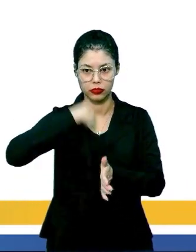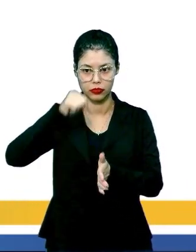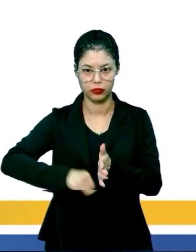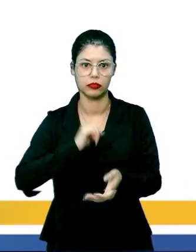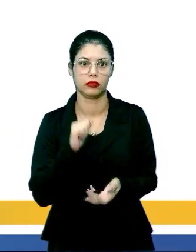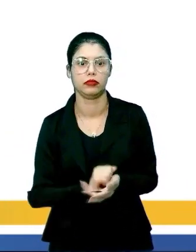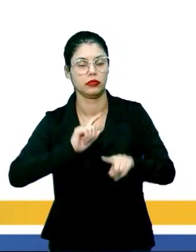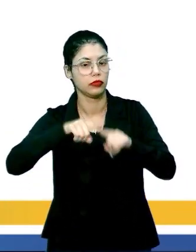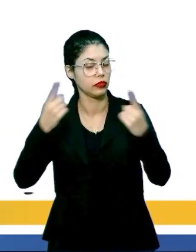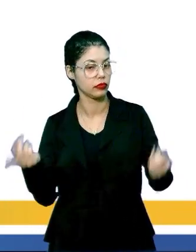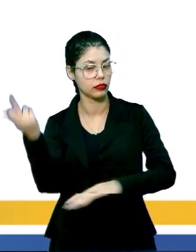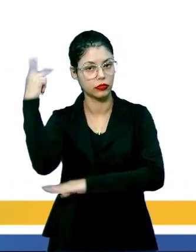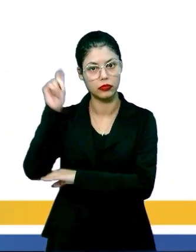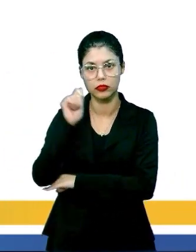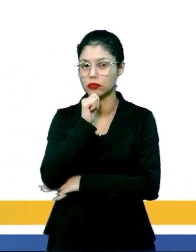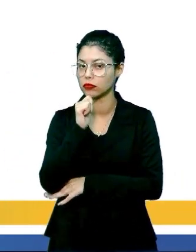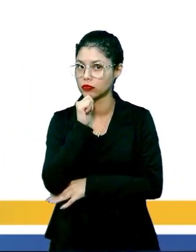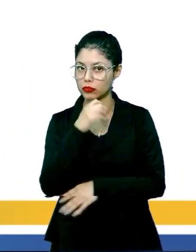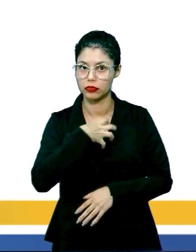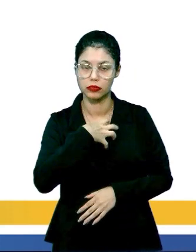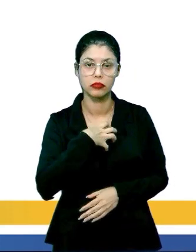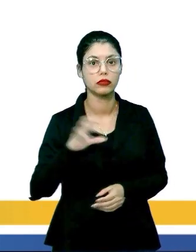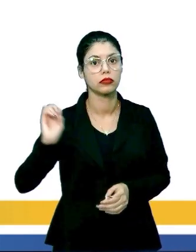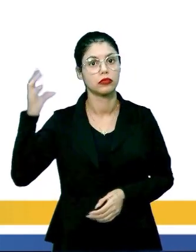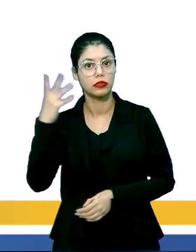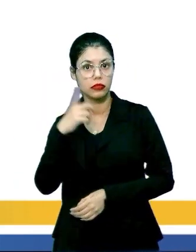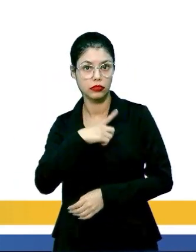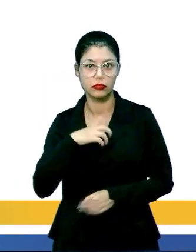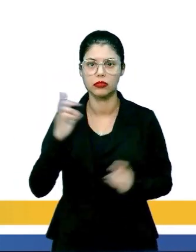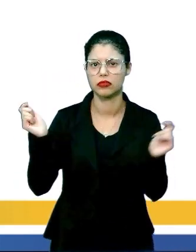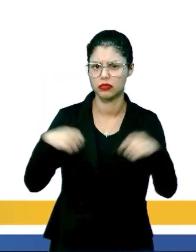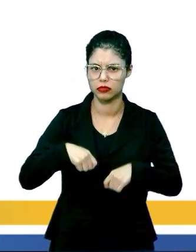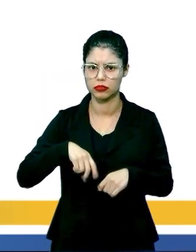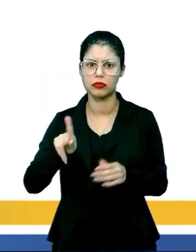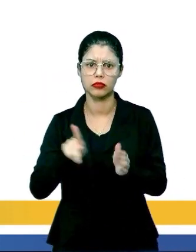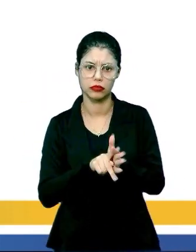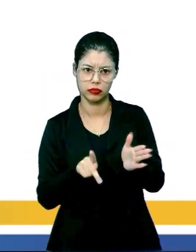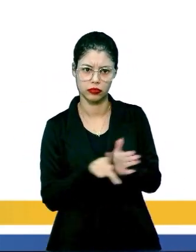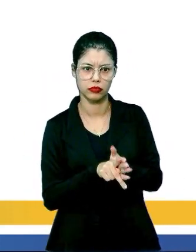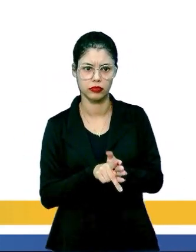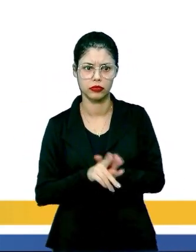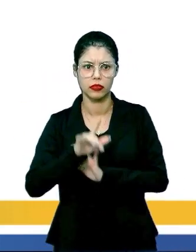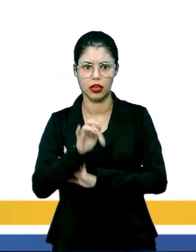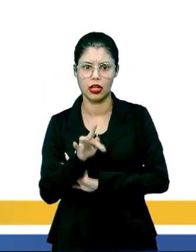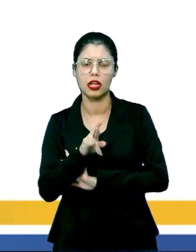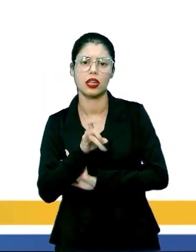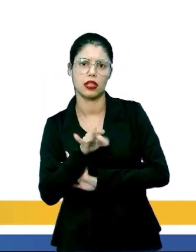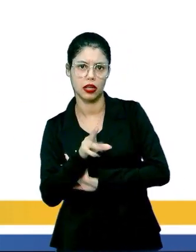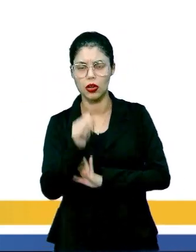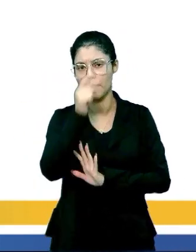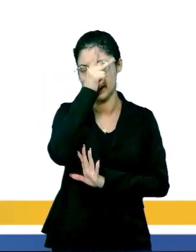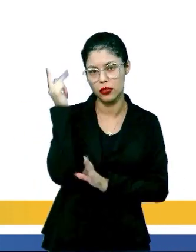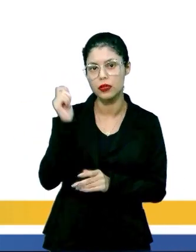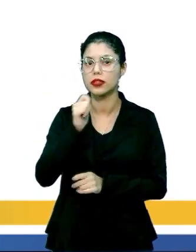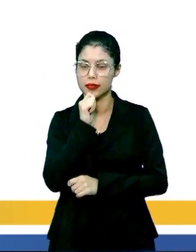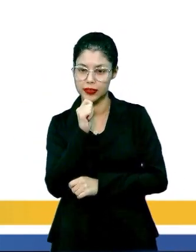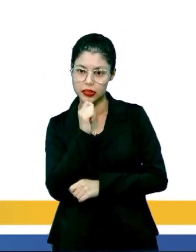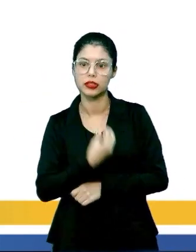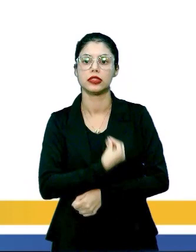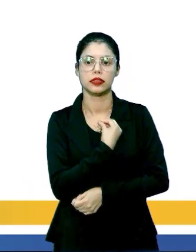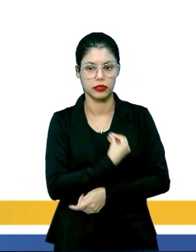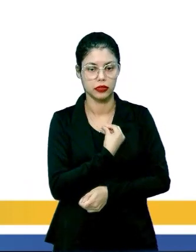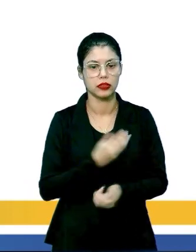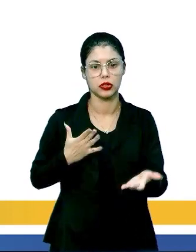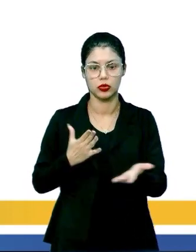Mas nesse período, nesse momento, havia muitos poceiros, né? Muitos grileiros, né? Muitas pessoas que viviam ali, né?